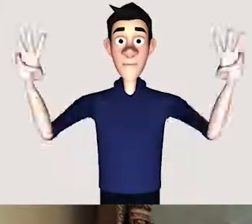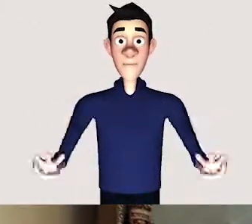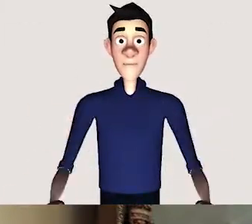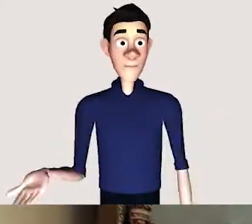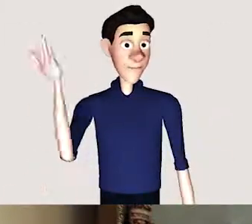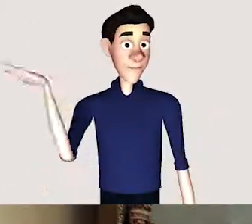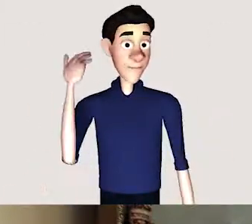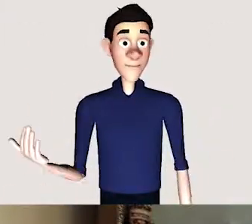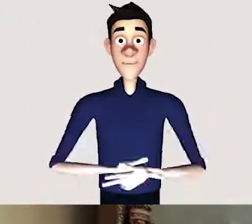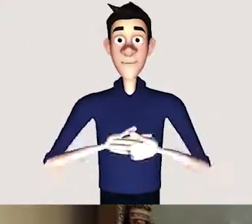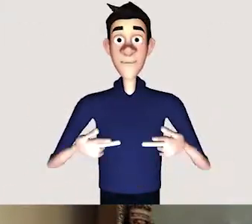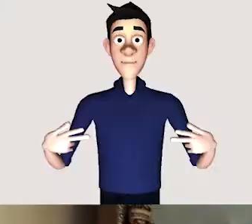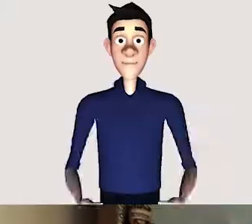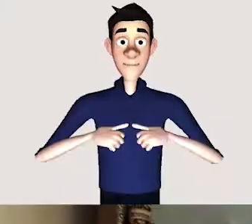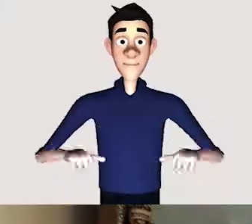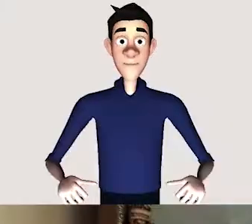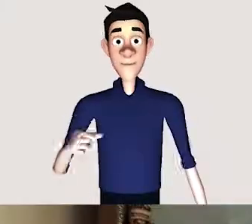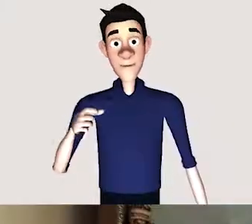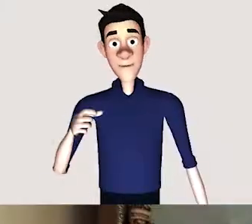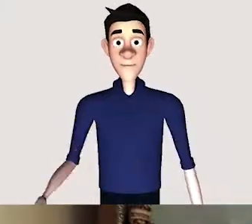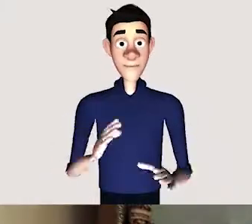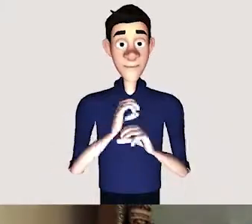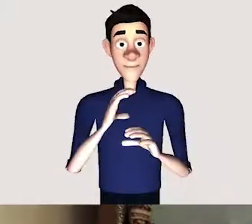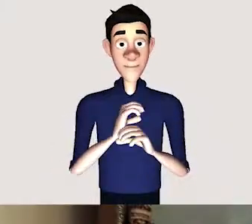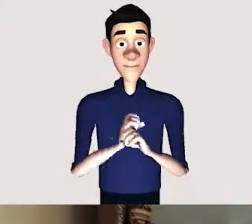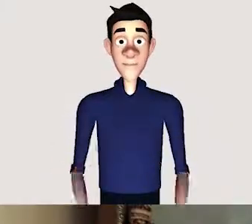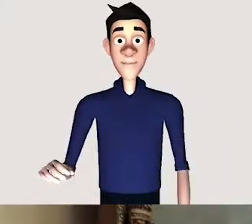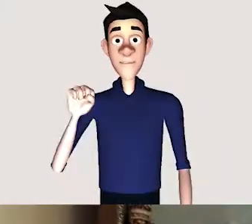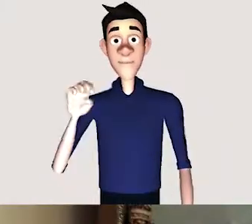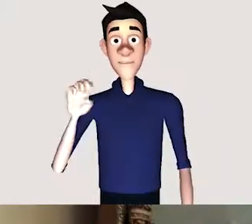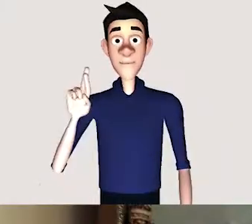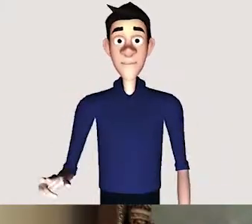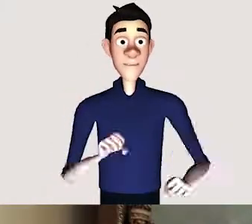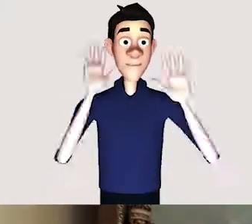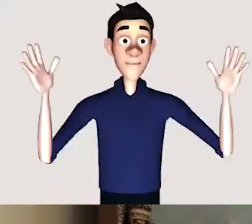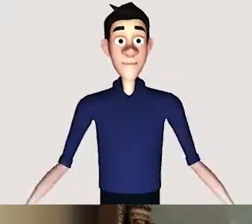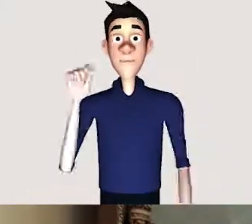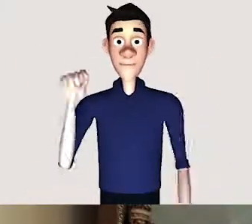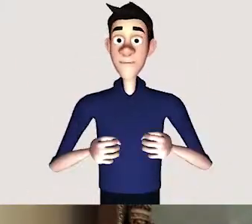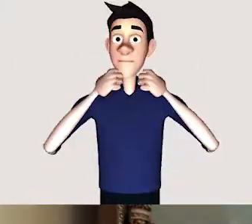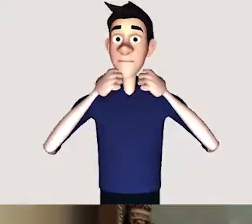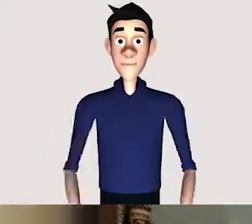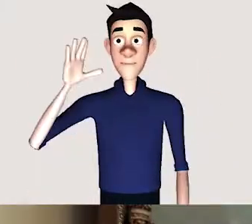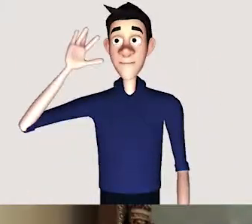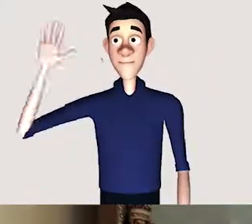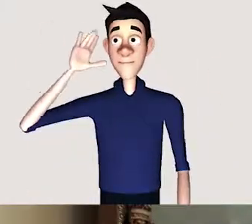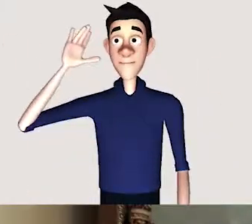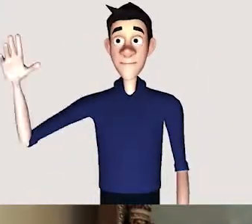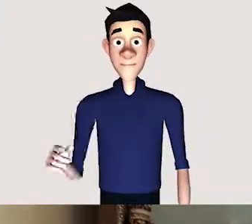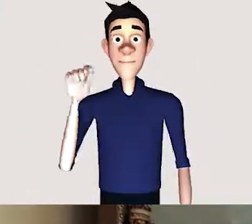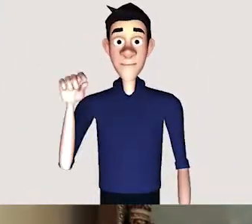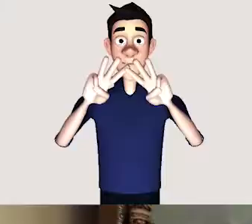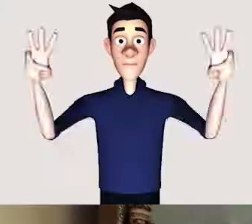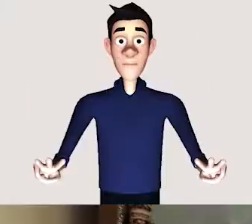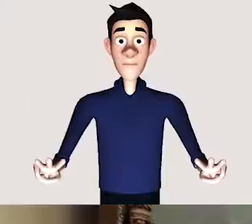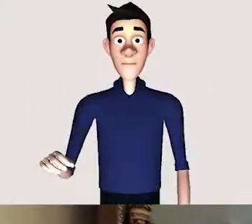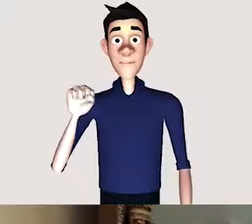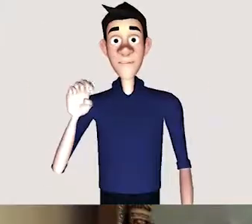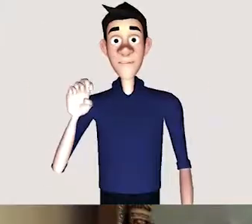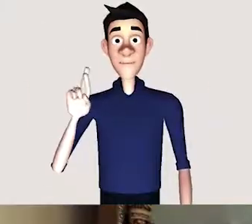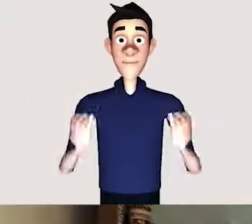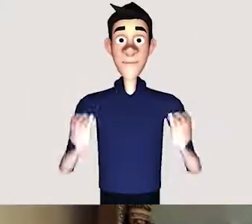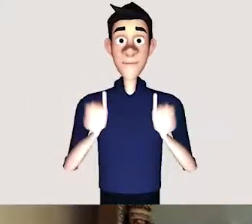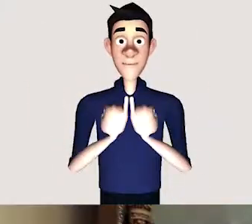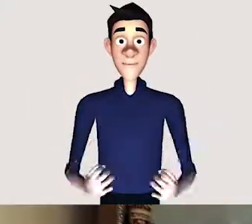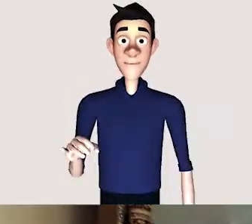uma instituição, mas isso é muito pouco. O museu não cabe apenas no enquadramento da instituição.